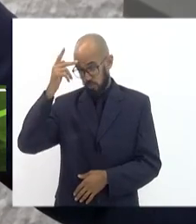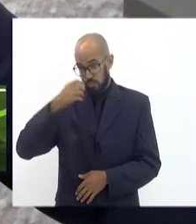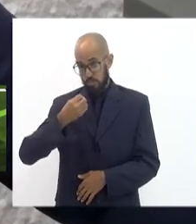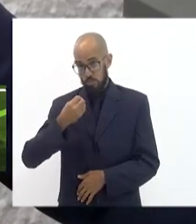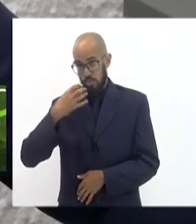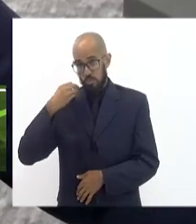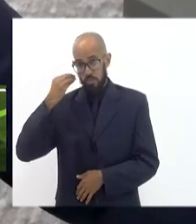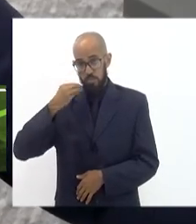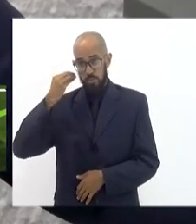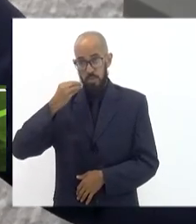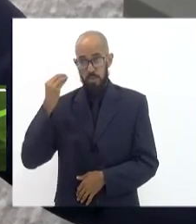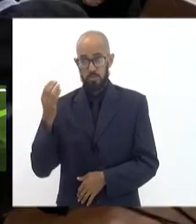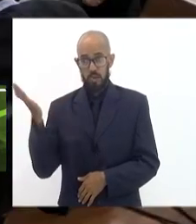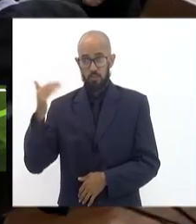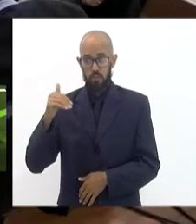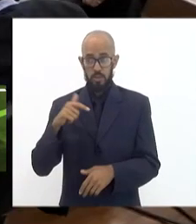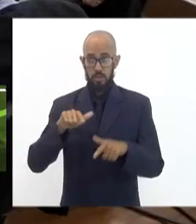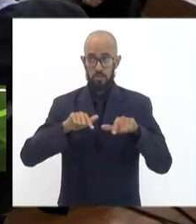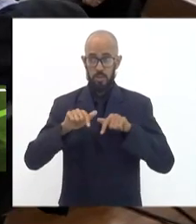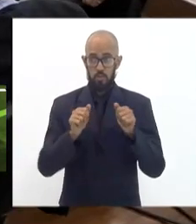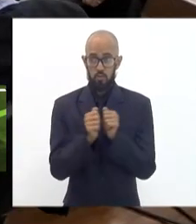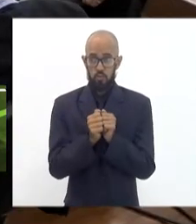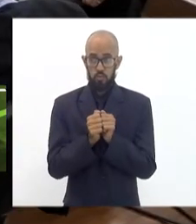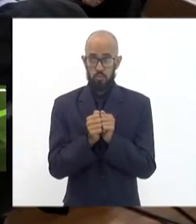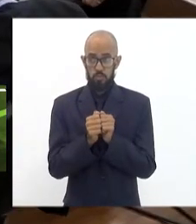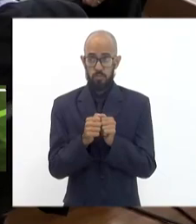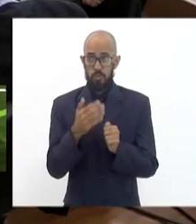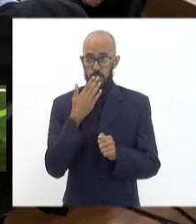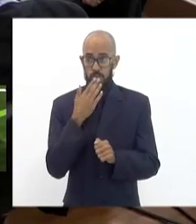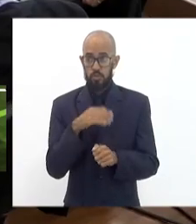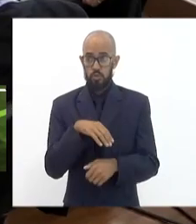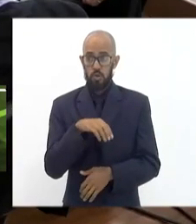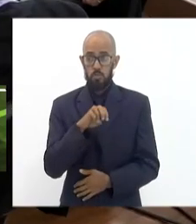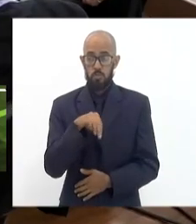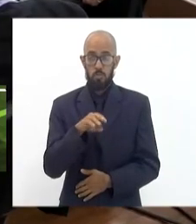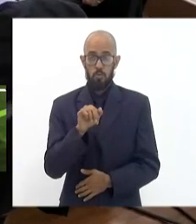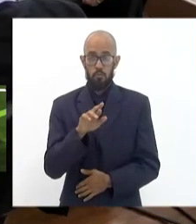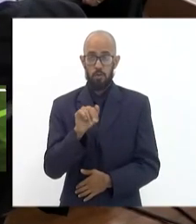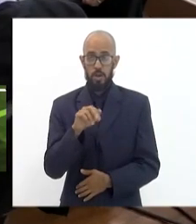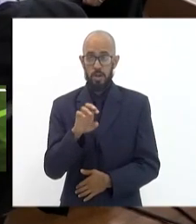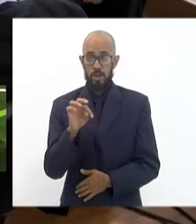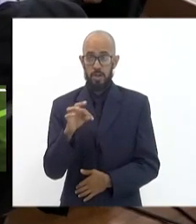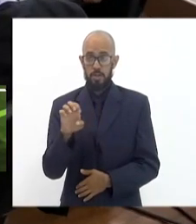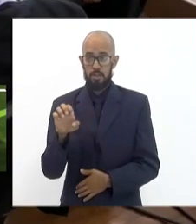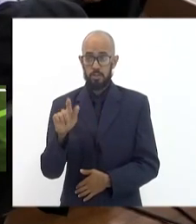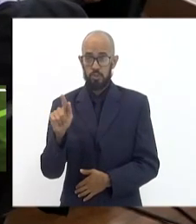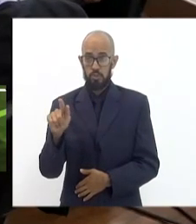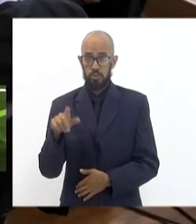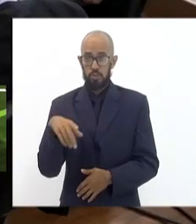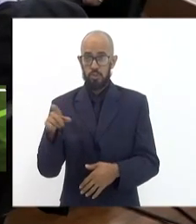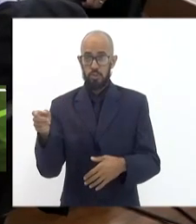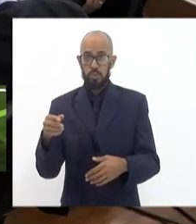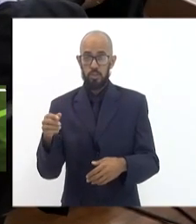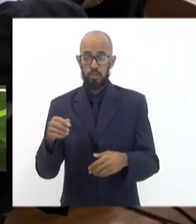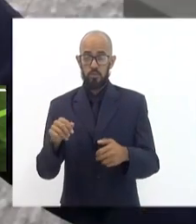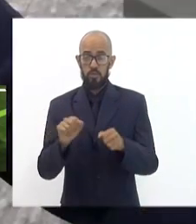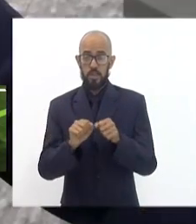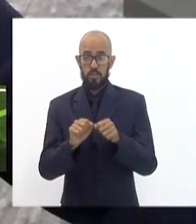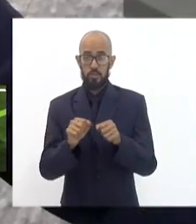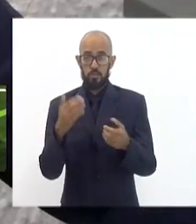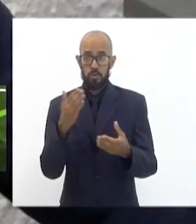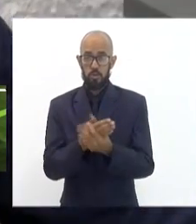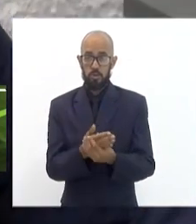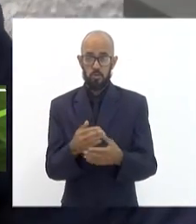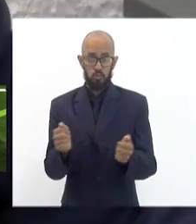conosco experiência e eu pedi o meu para rege que tocasse esse processo paralelamente do